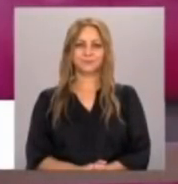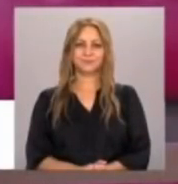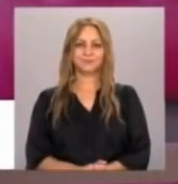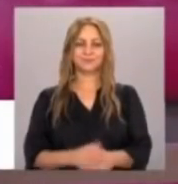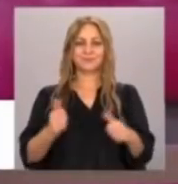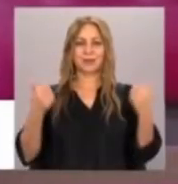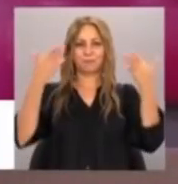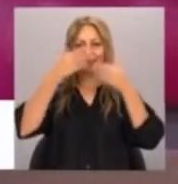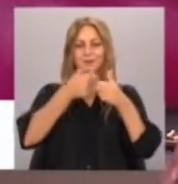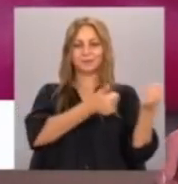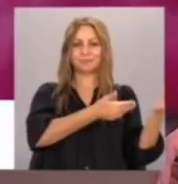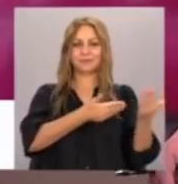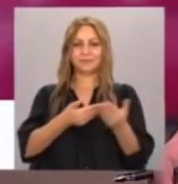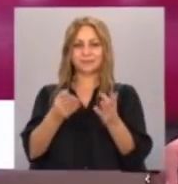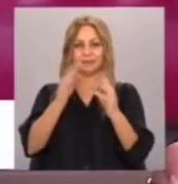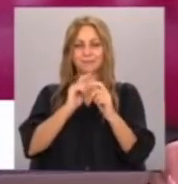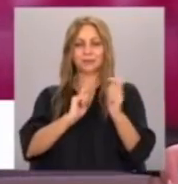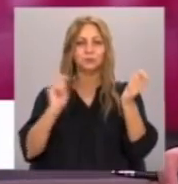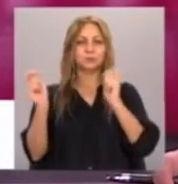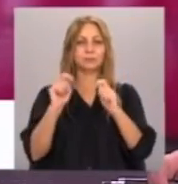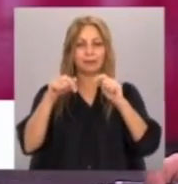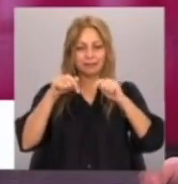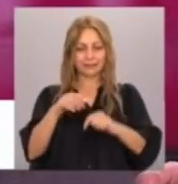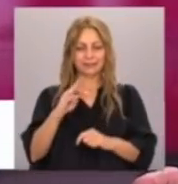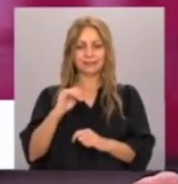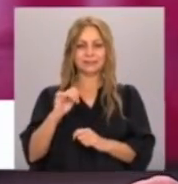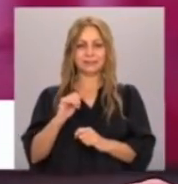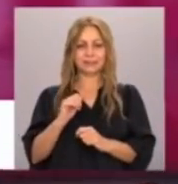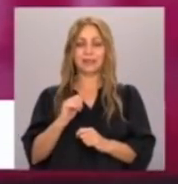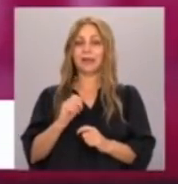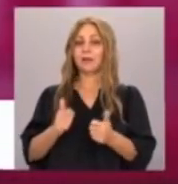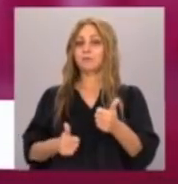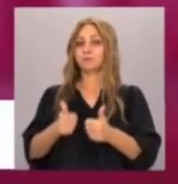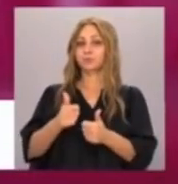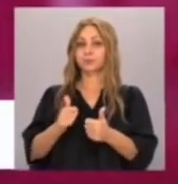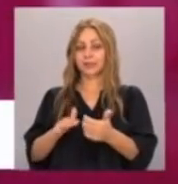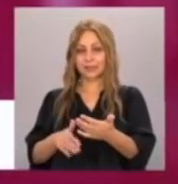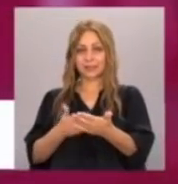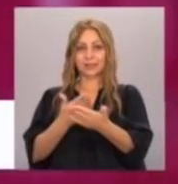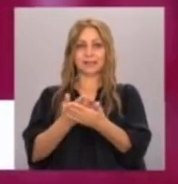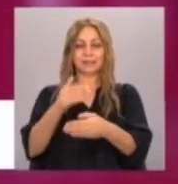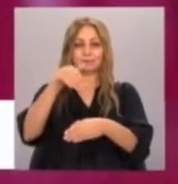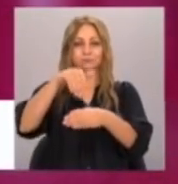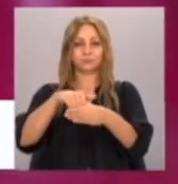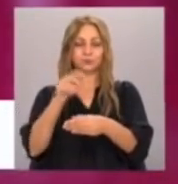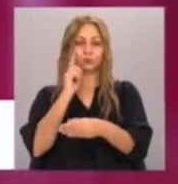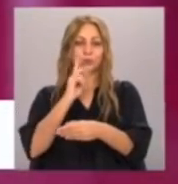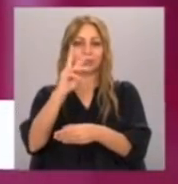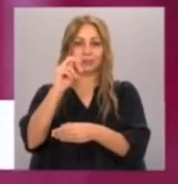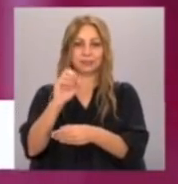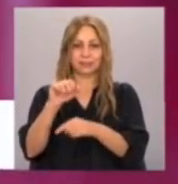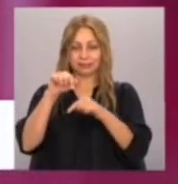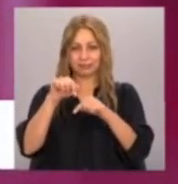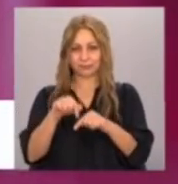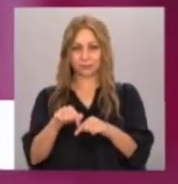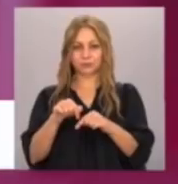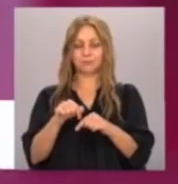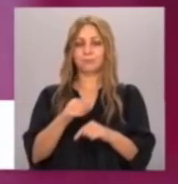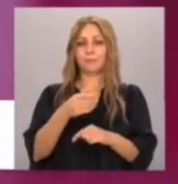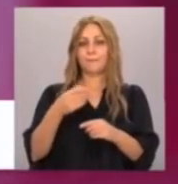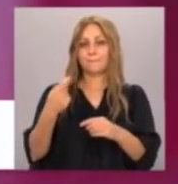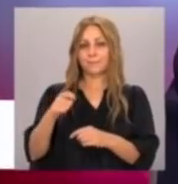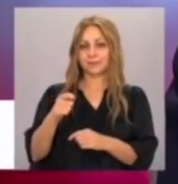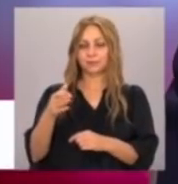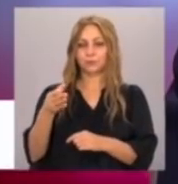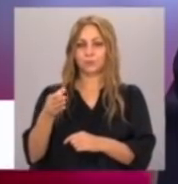noite bem vindos a mais um bato na Sic entre candidatos às legislativas No próximo dia trinta hoje com os presidentes do PSD e